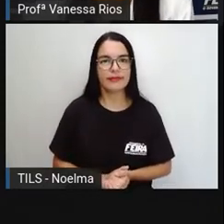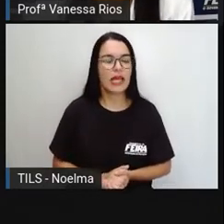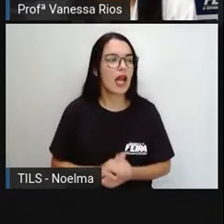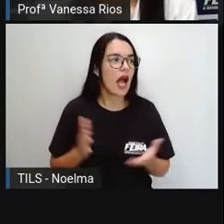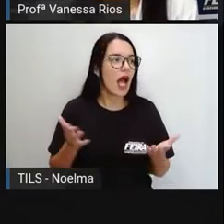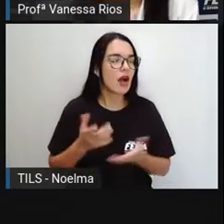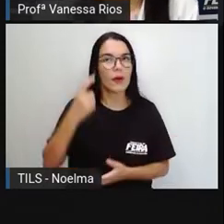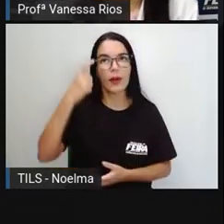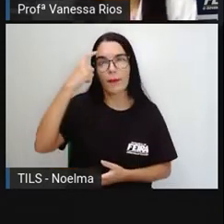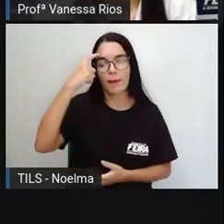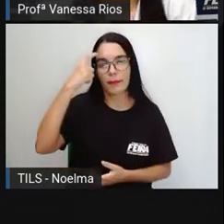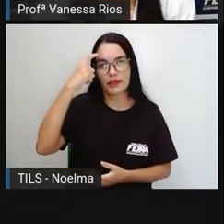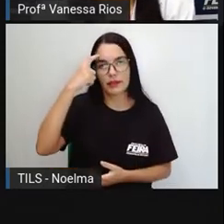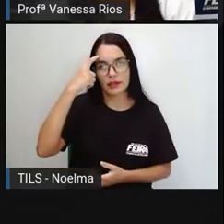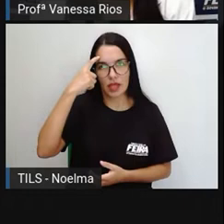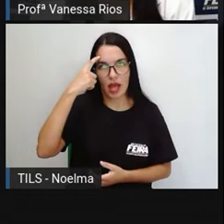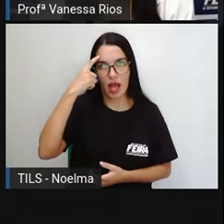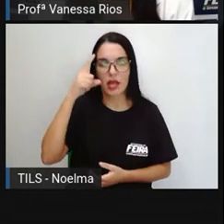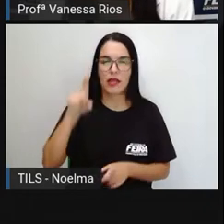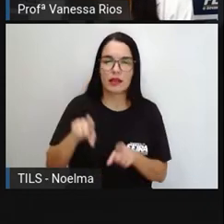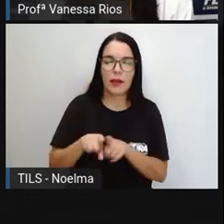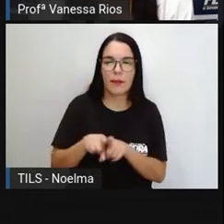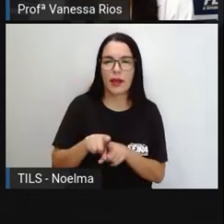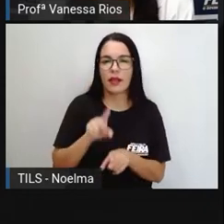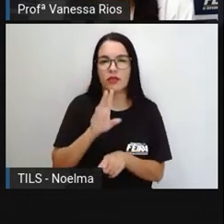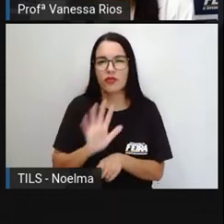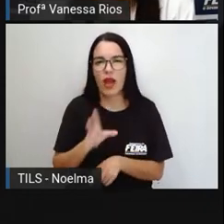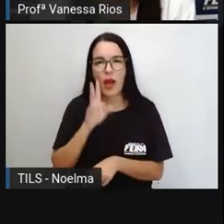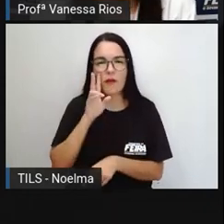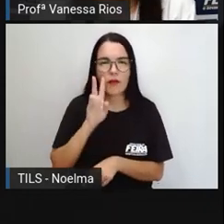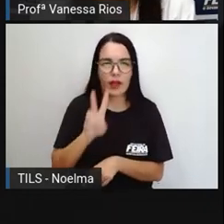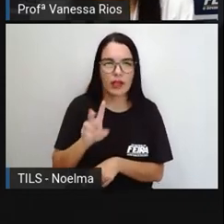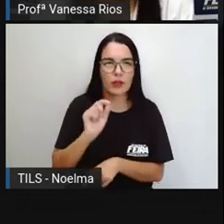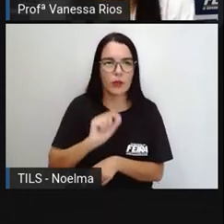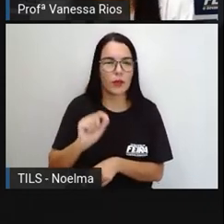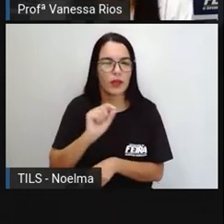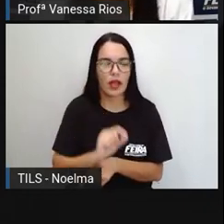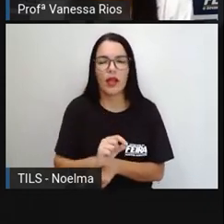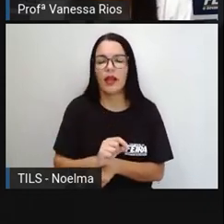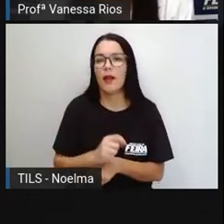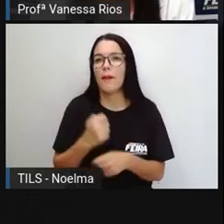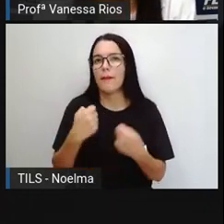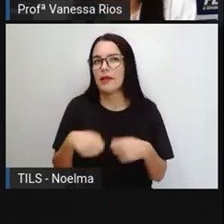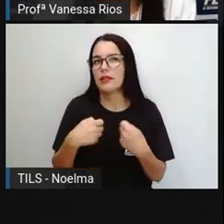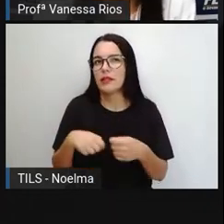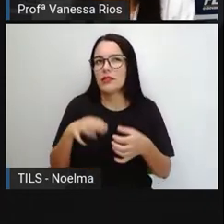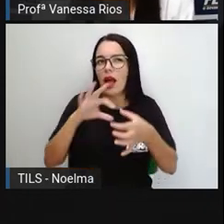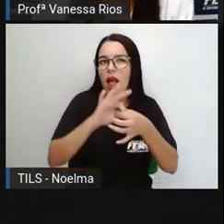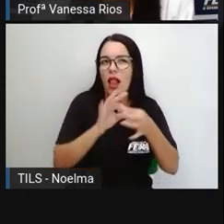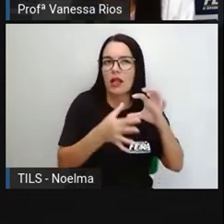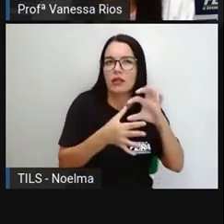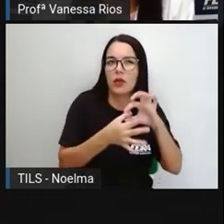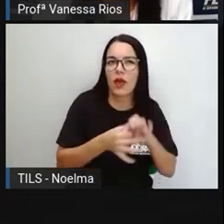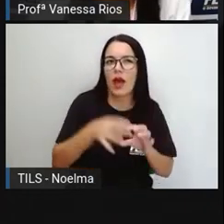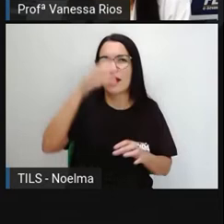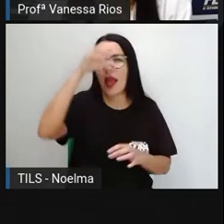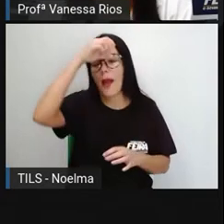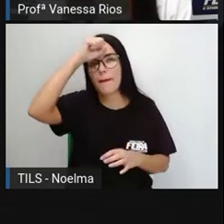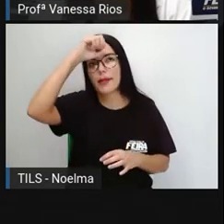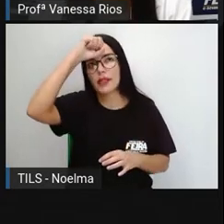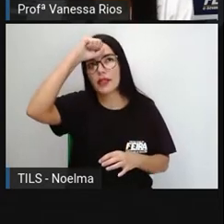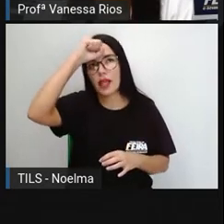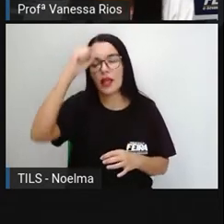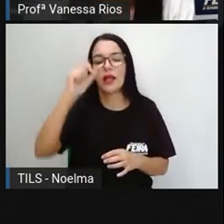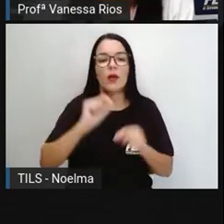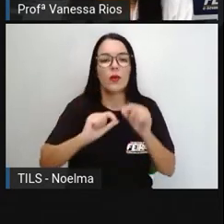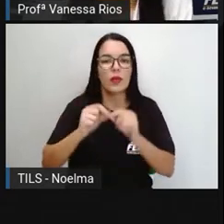E aí, para pensar e para a gente já ir observando quais questões nós precisamos relacionar e aprender na